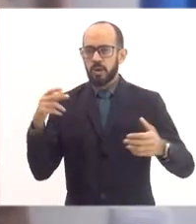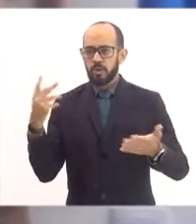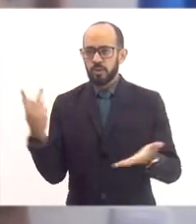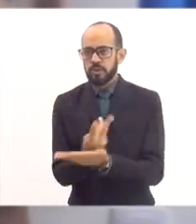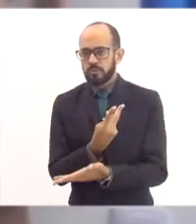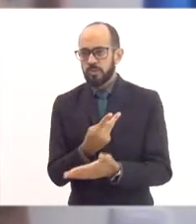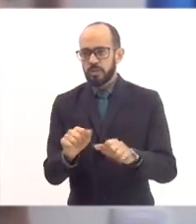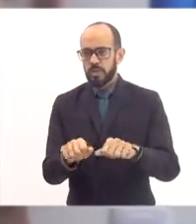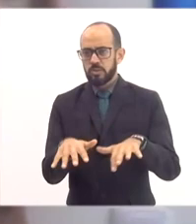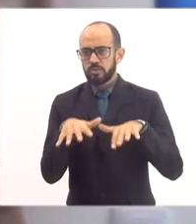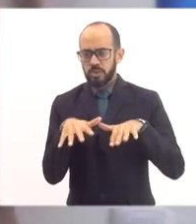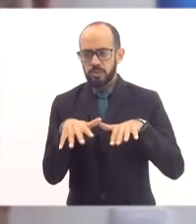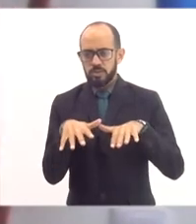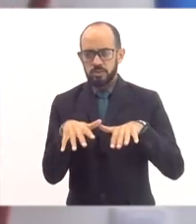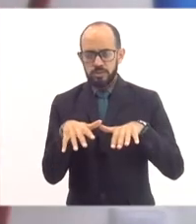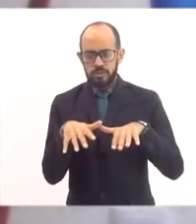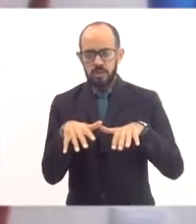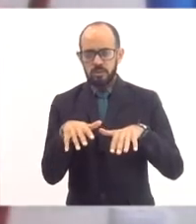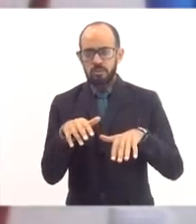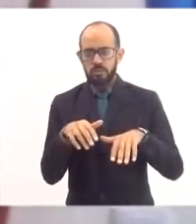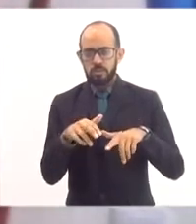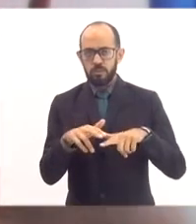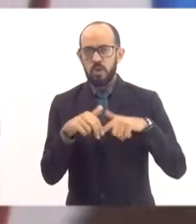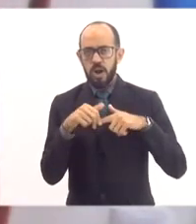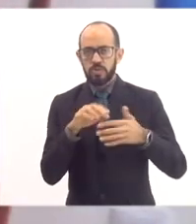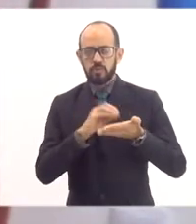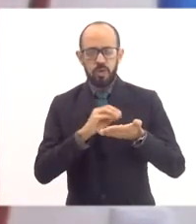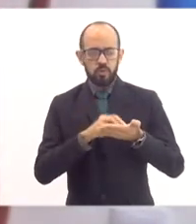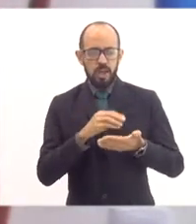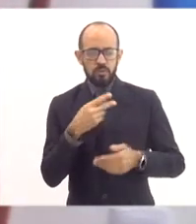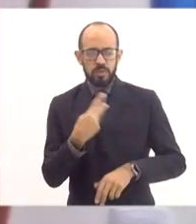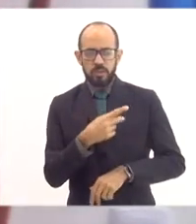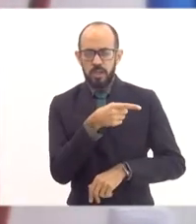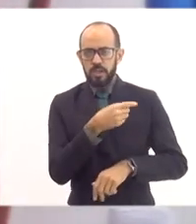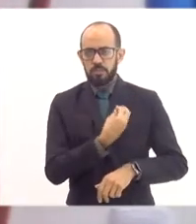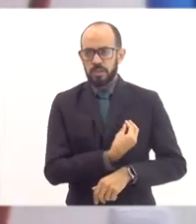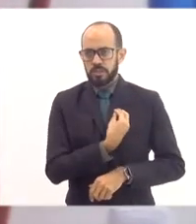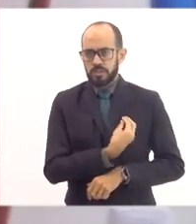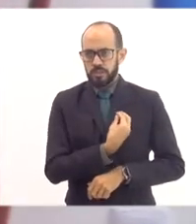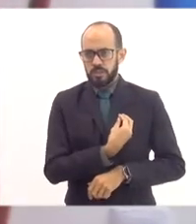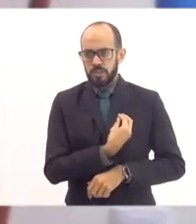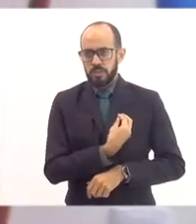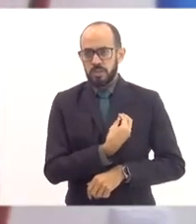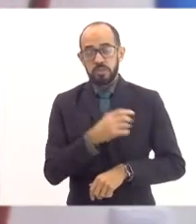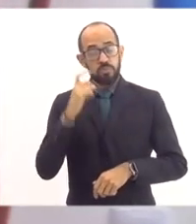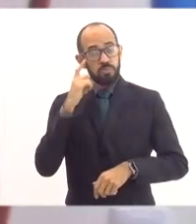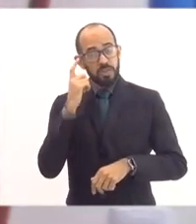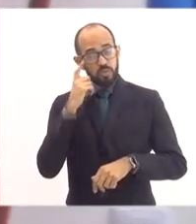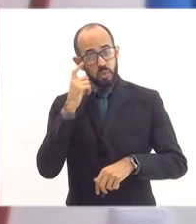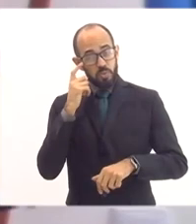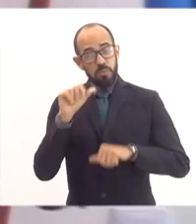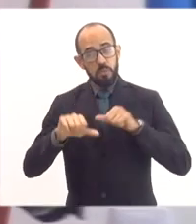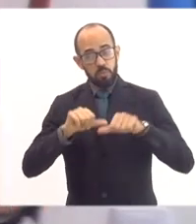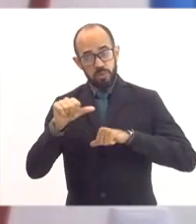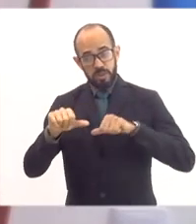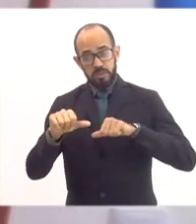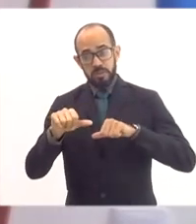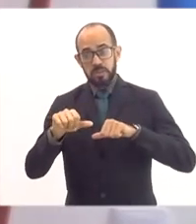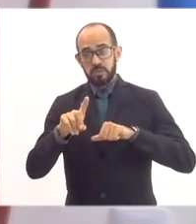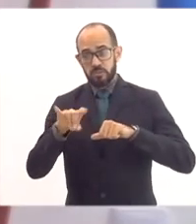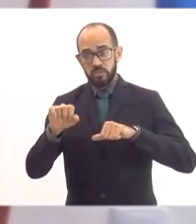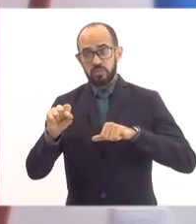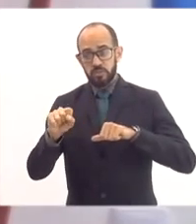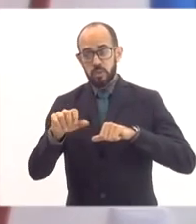sem a presença dele. Cogitou até uma mudança de data, não obstante a